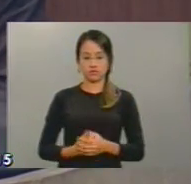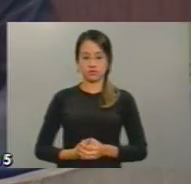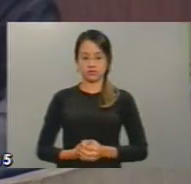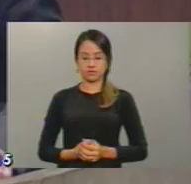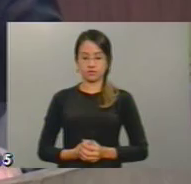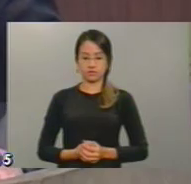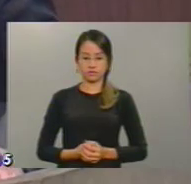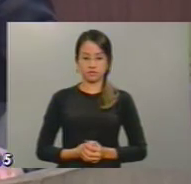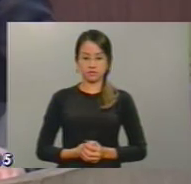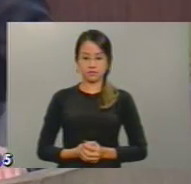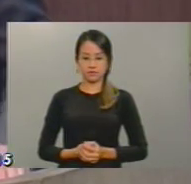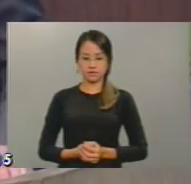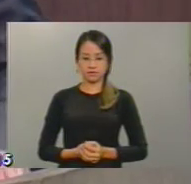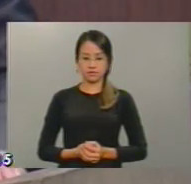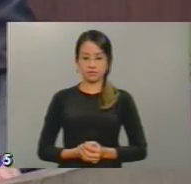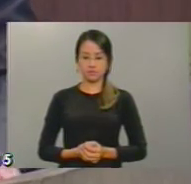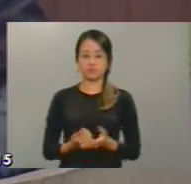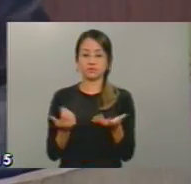mesmo